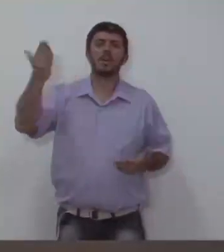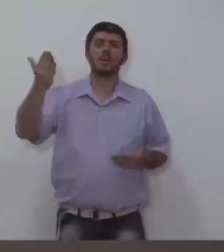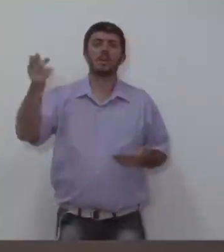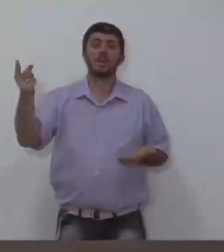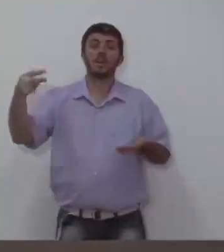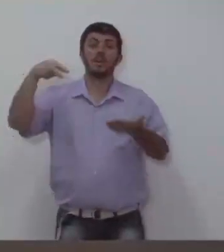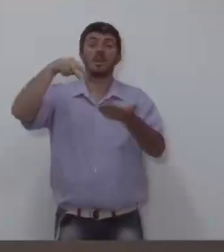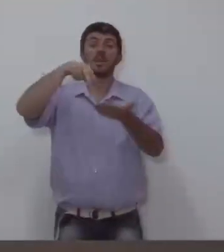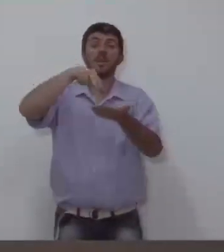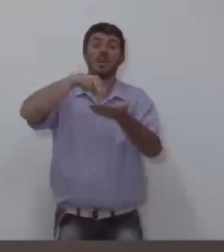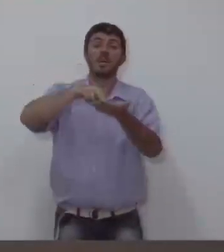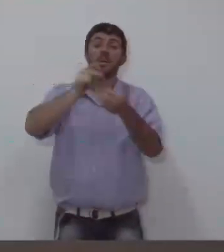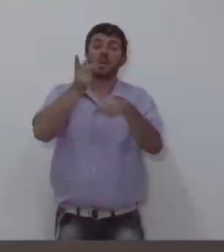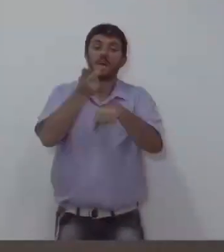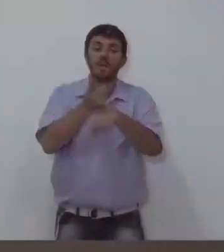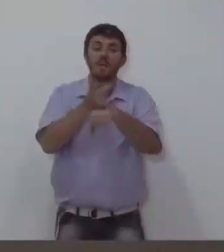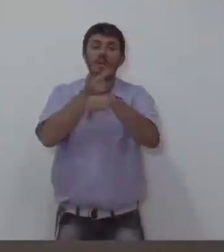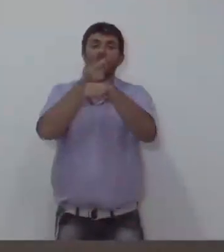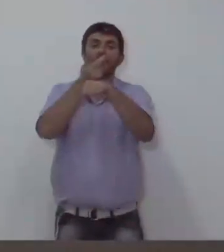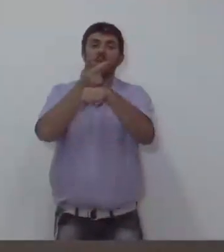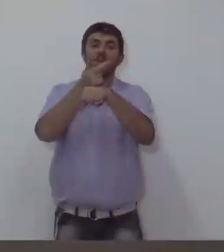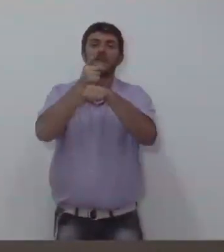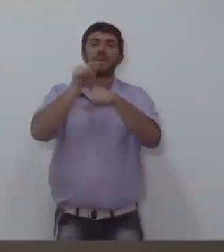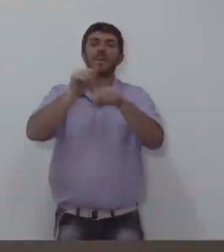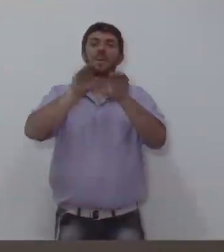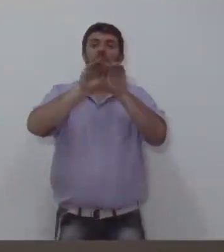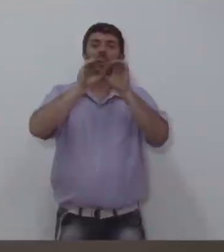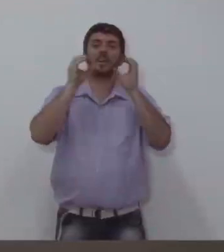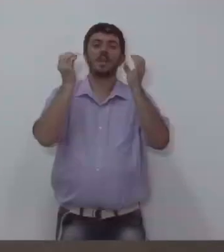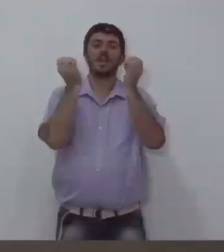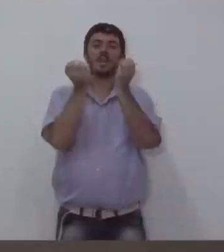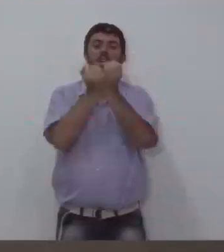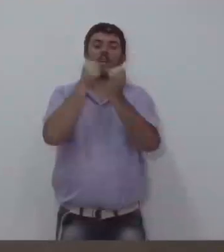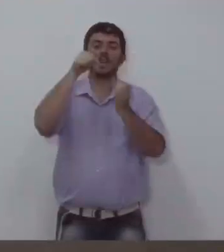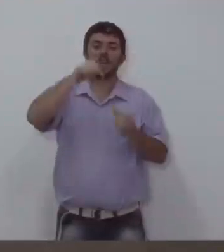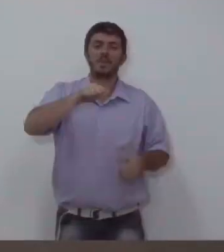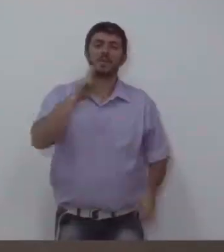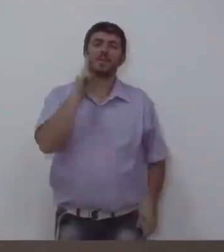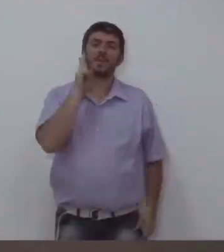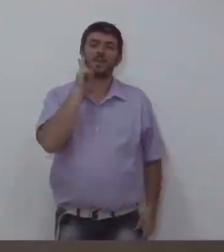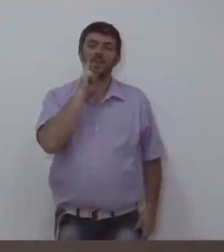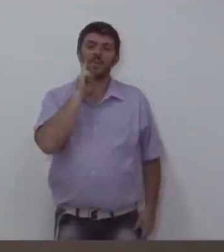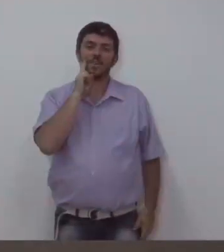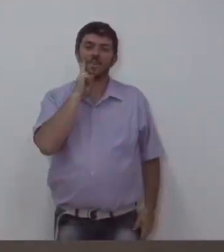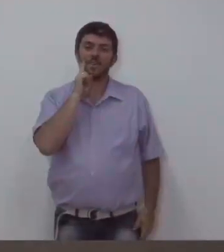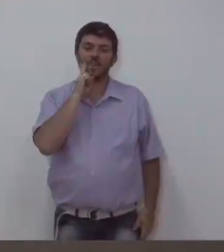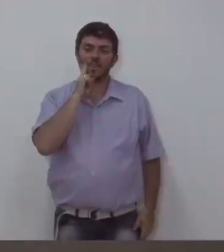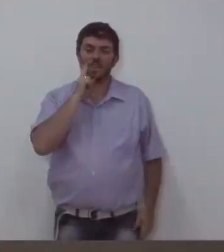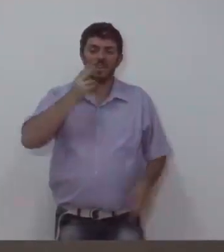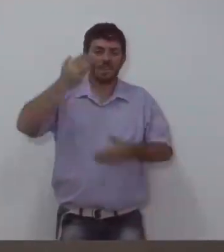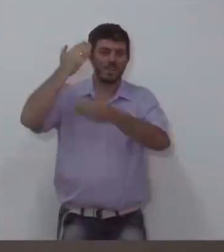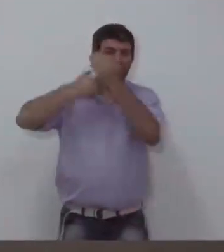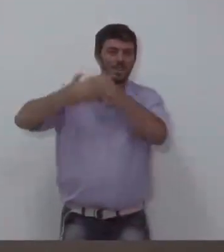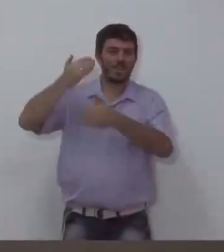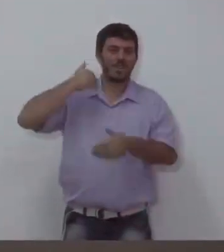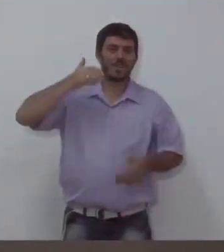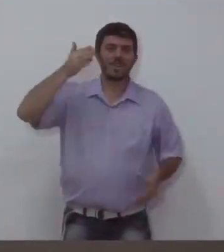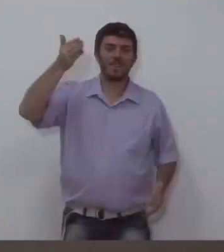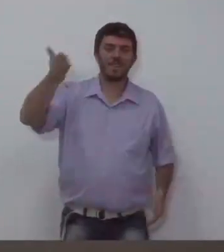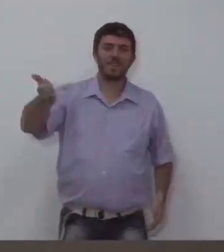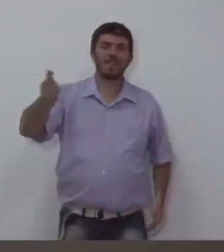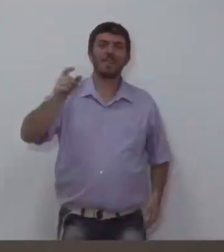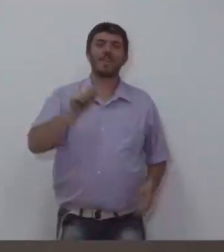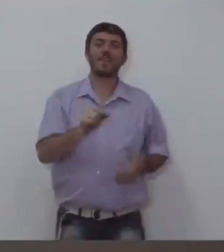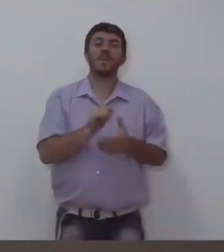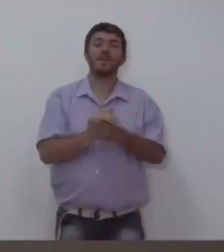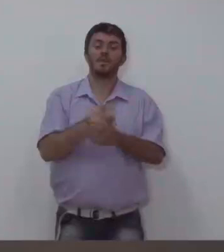de Vinhedo com a nova fachada, né, vereador Nil? Uma vez que na sua presidência ele agraciou esse